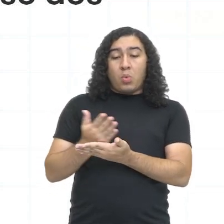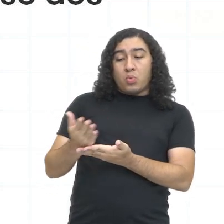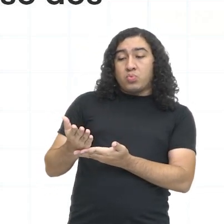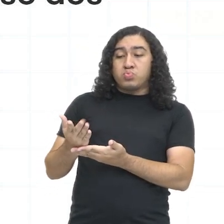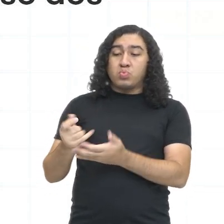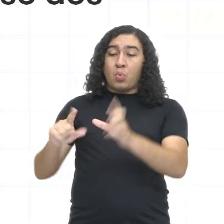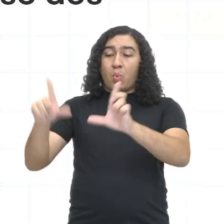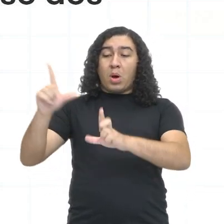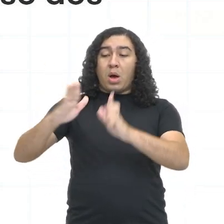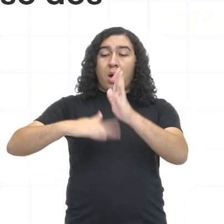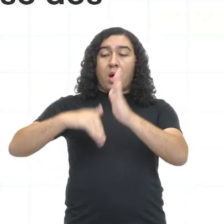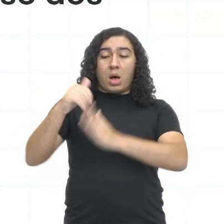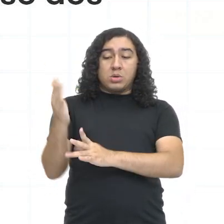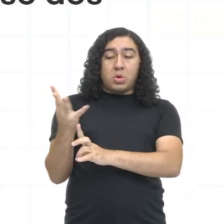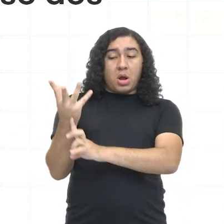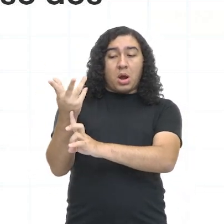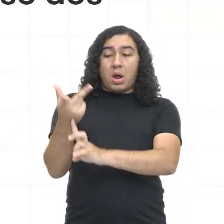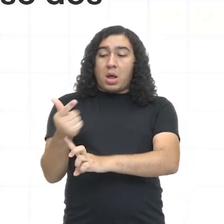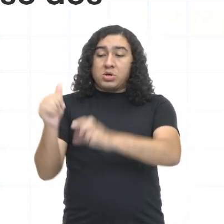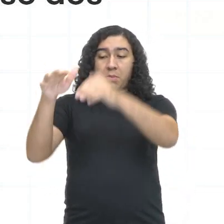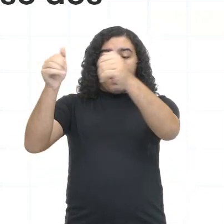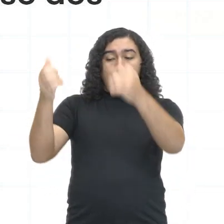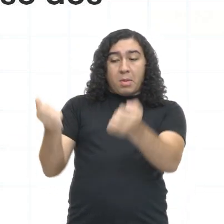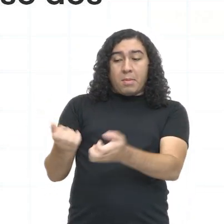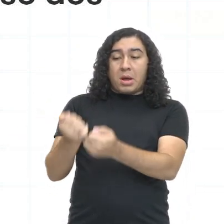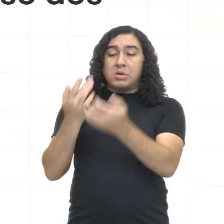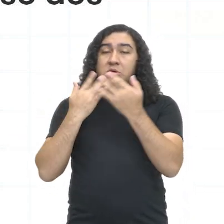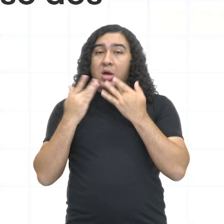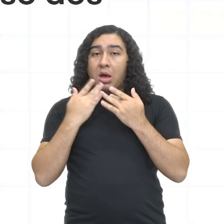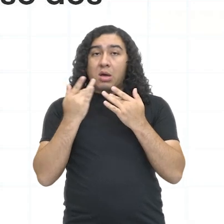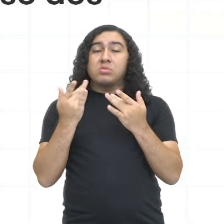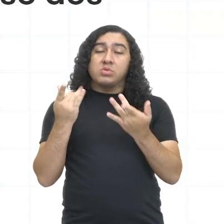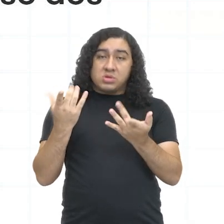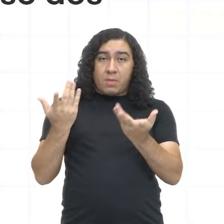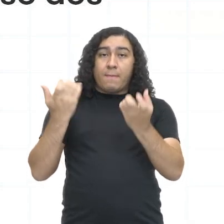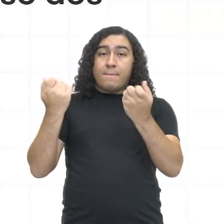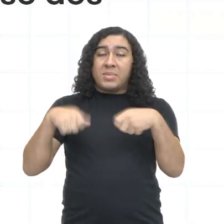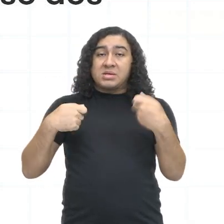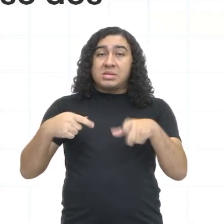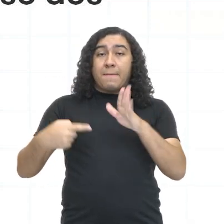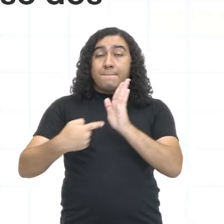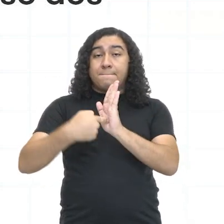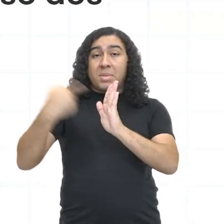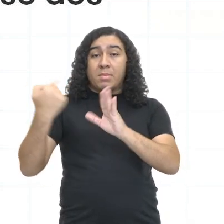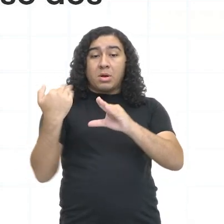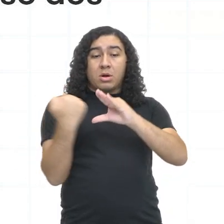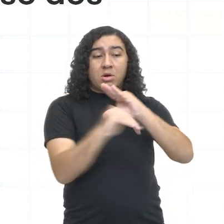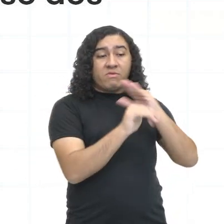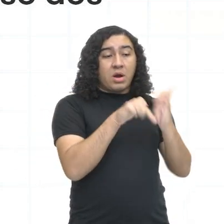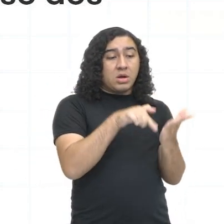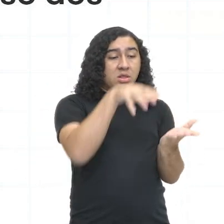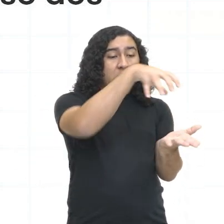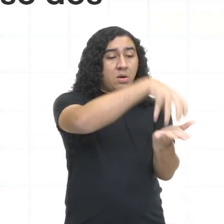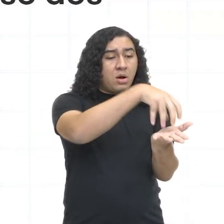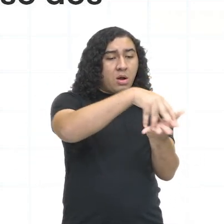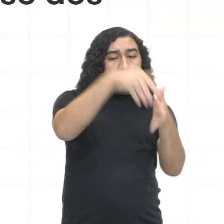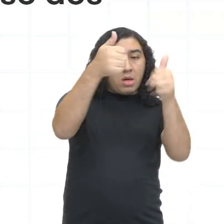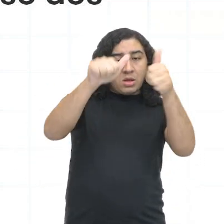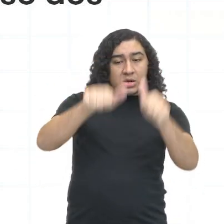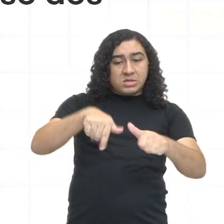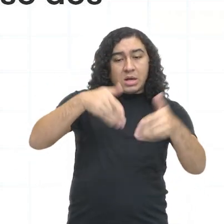quadro, artes plásticas, teatro, tudo passava por esse departamento. Então, os artistas, muitas